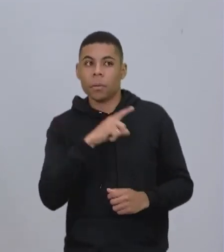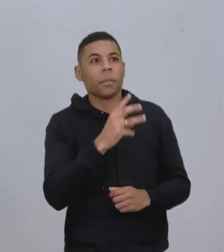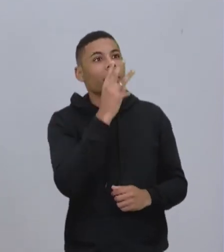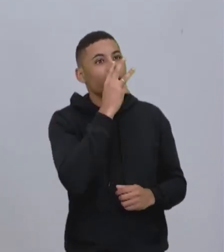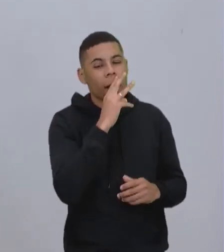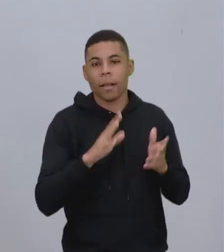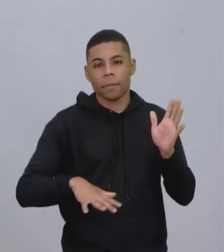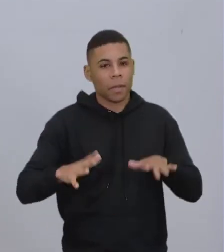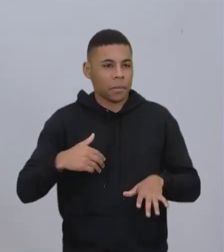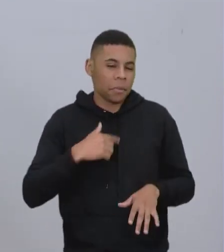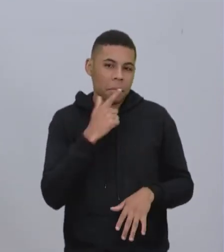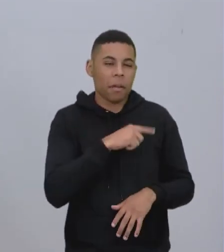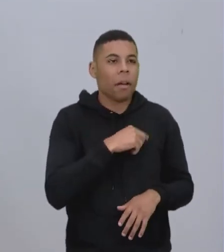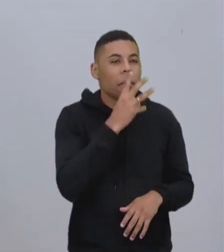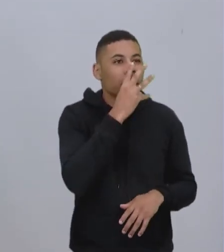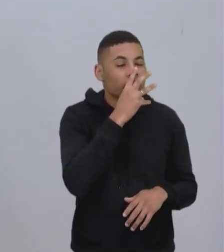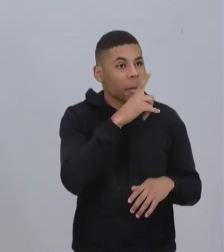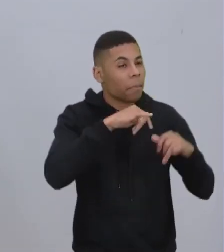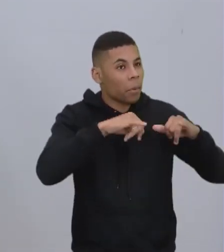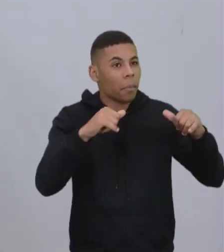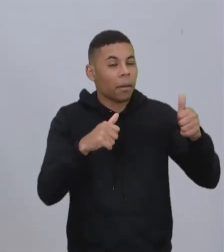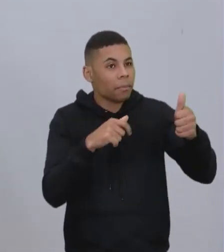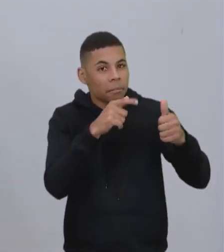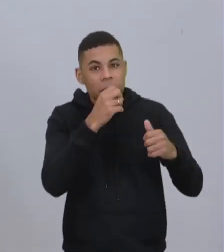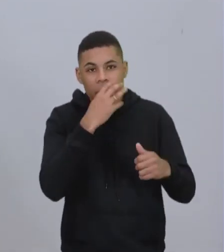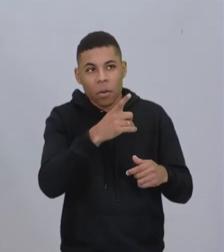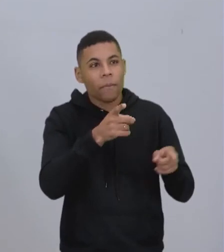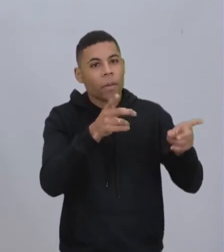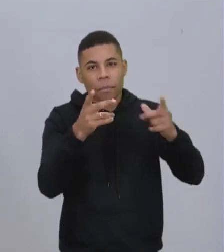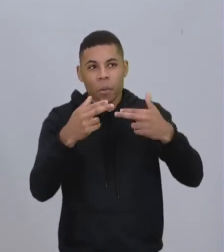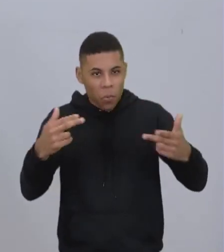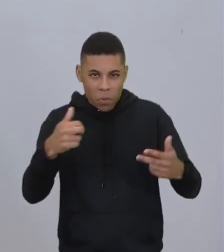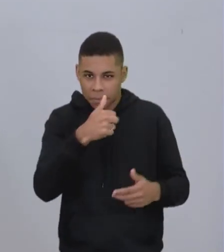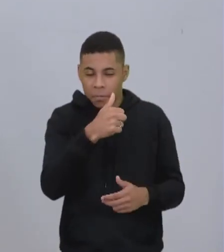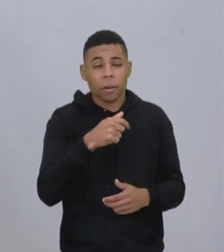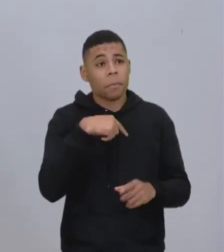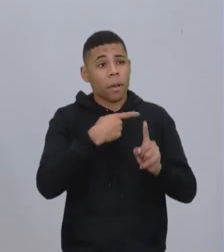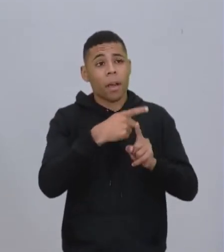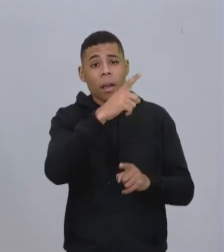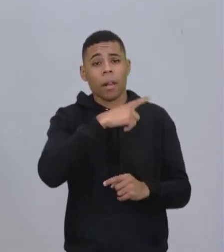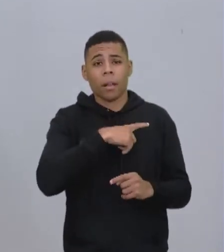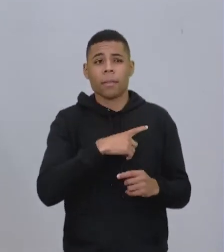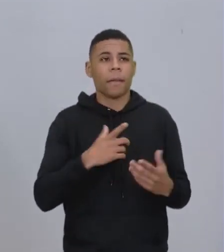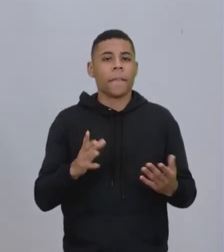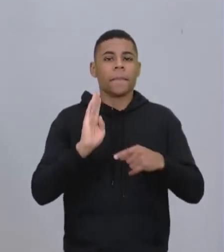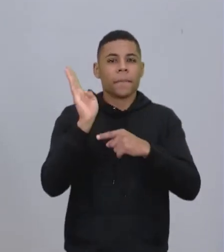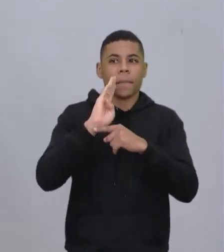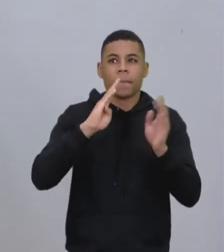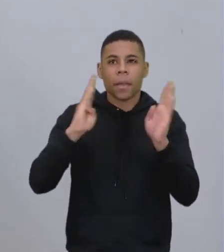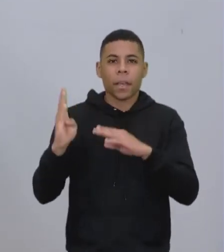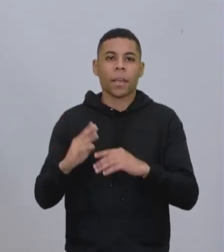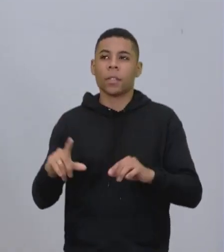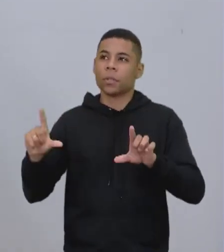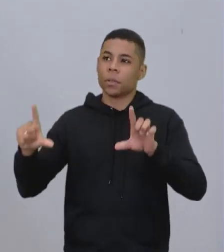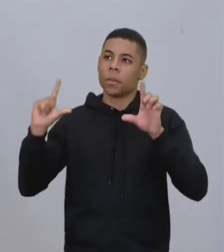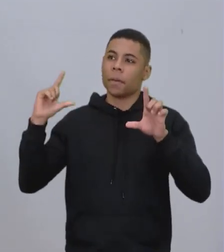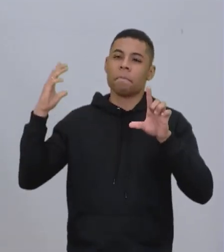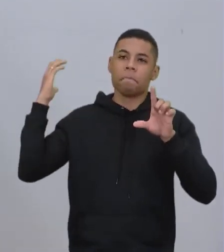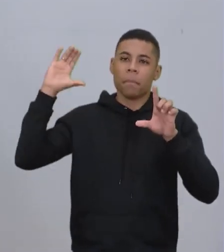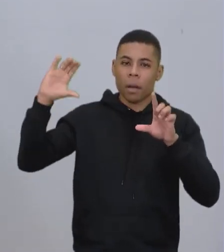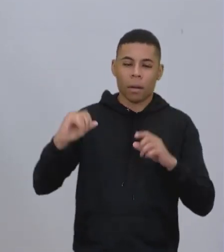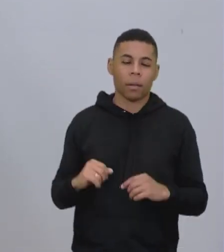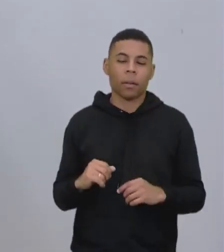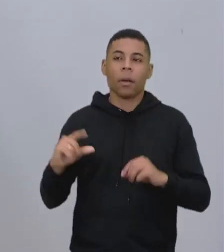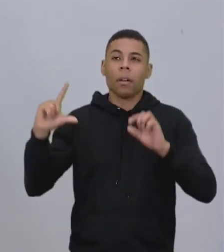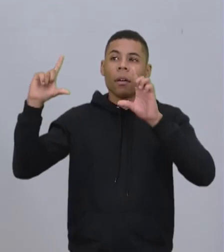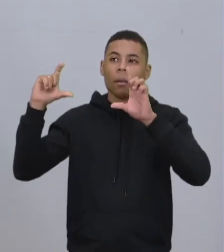nutrir esteticamente da propaganda, dos elementos que elas fornecem, como os vídeos, o banner, o cartaz e como